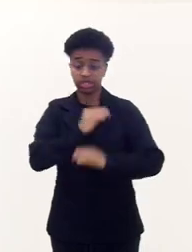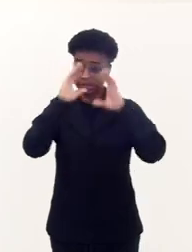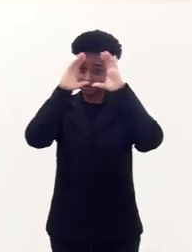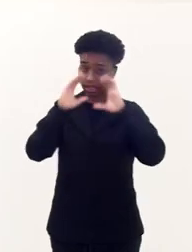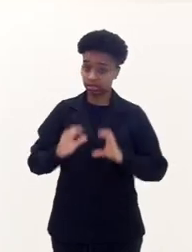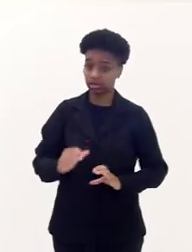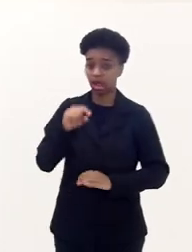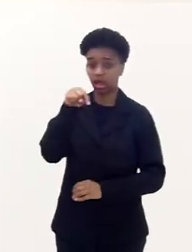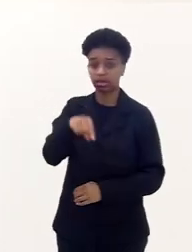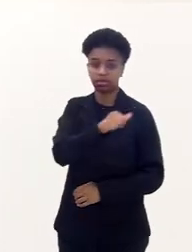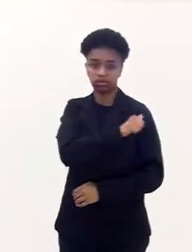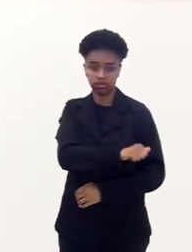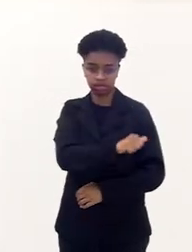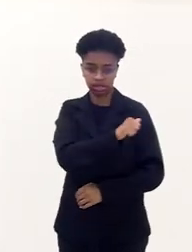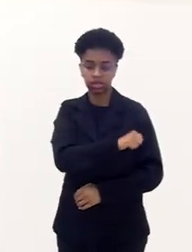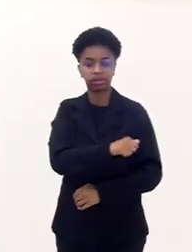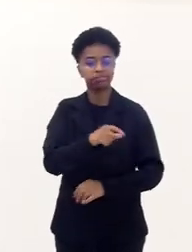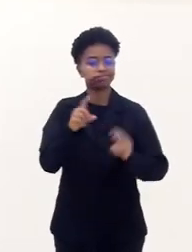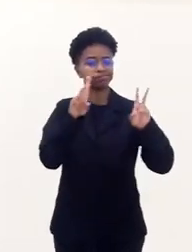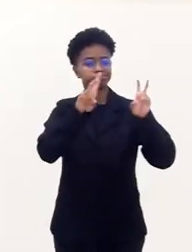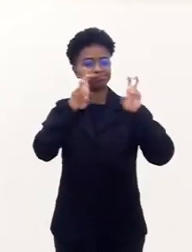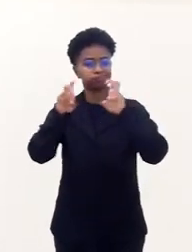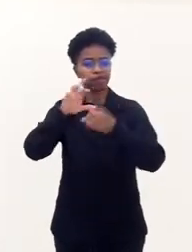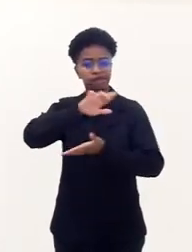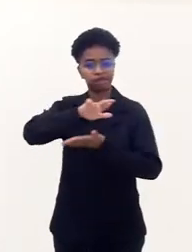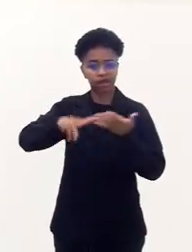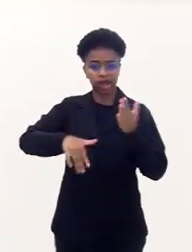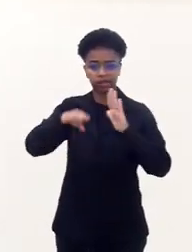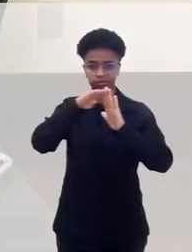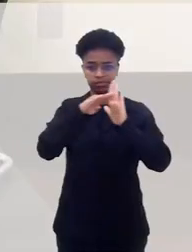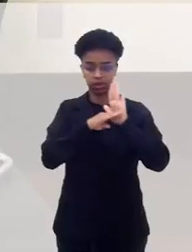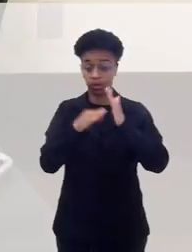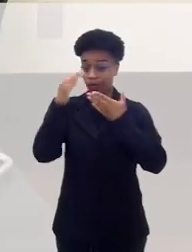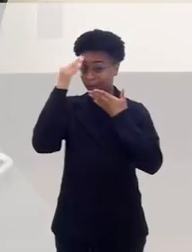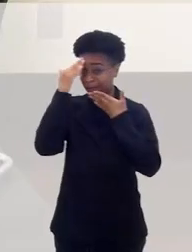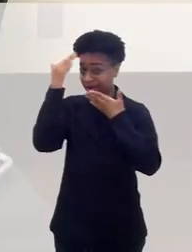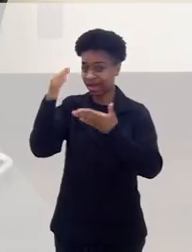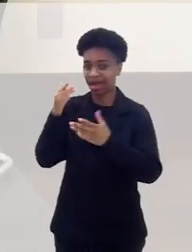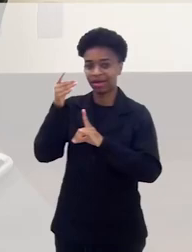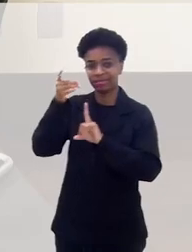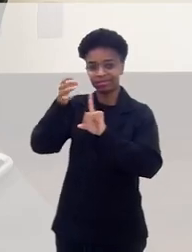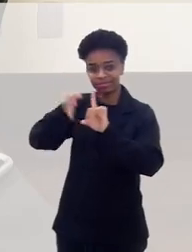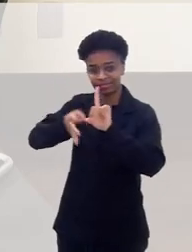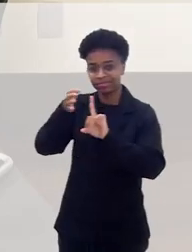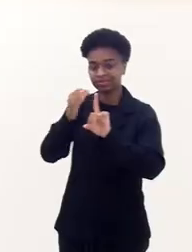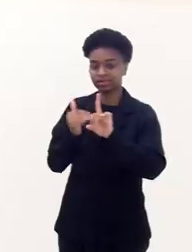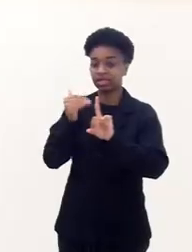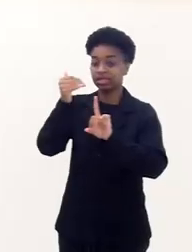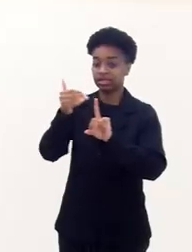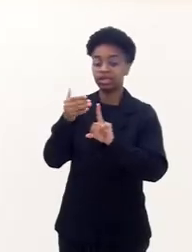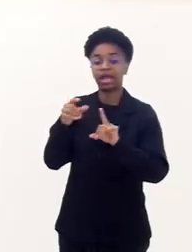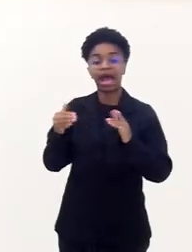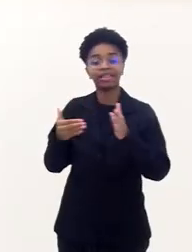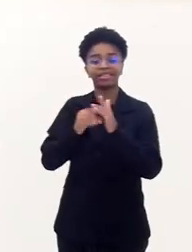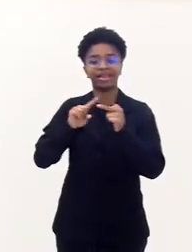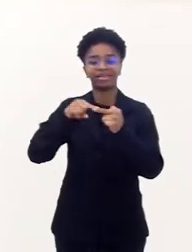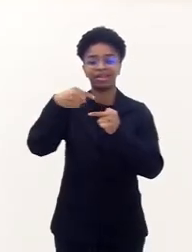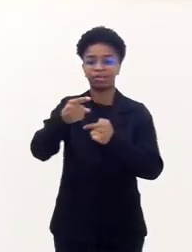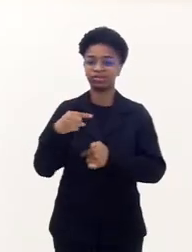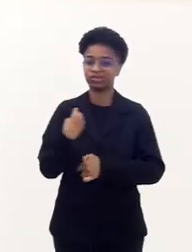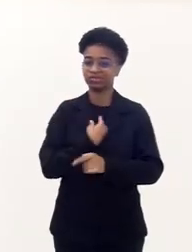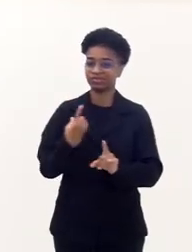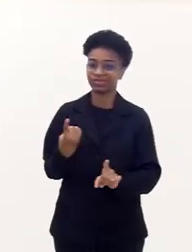cidadania do Rio de Janeiro para muitas questões da nossa pauta Muito obrigado Desembargador Ciro Darlan até a próxima